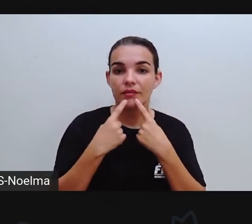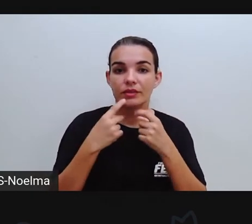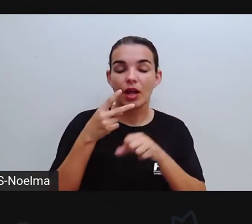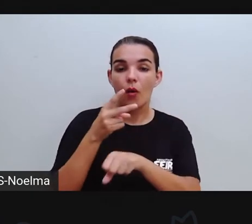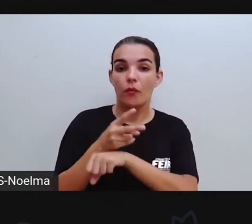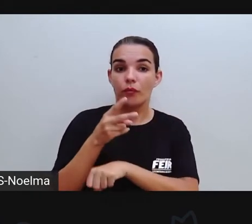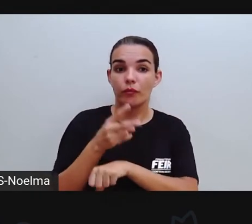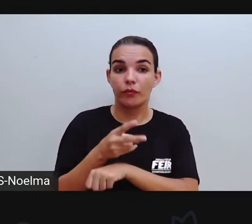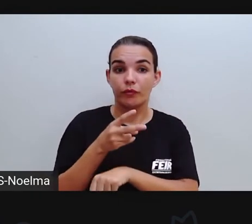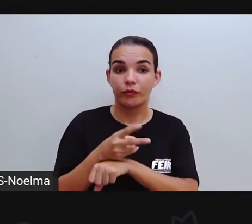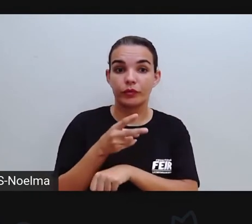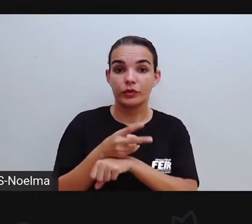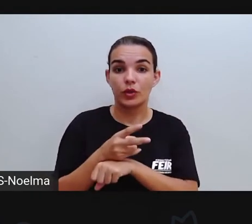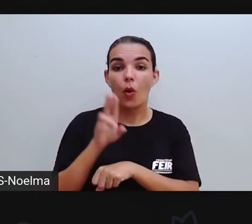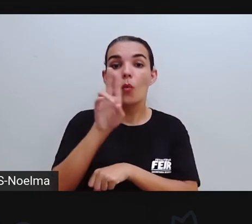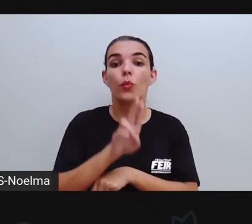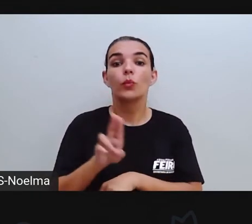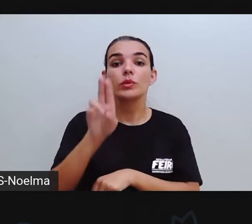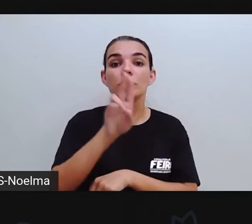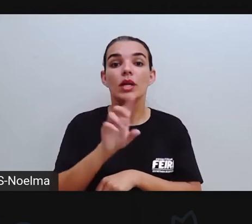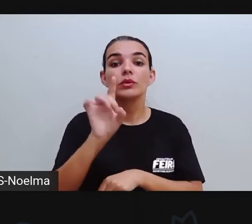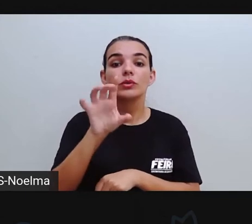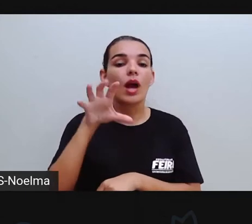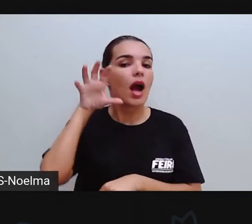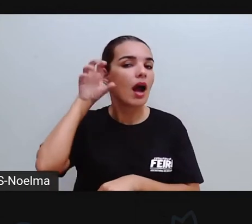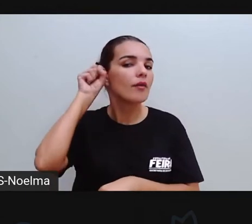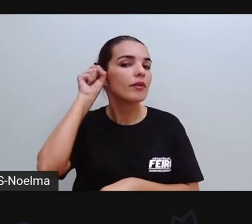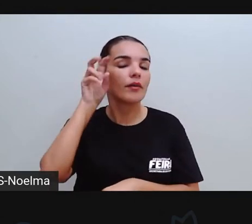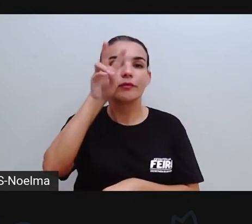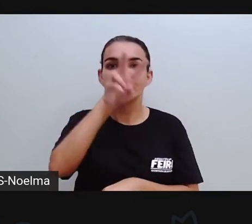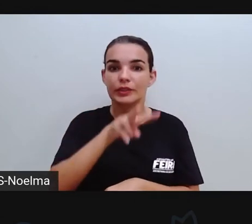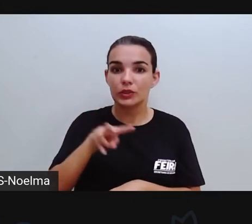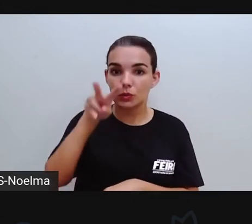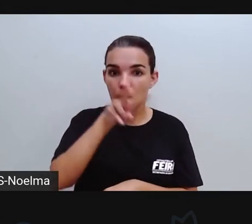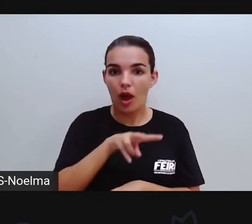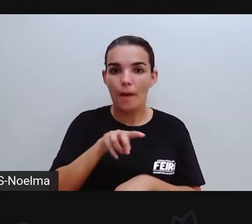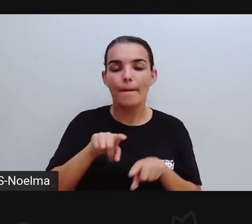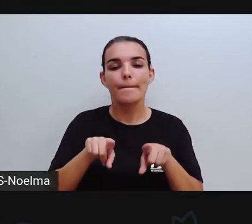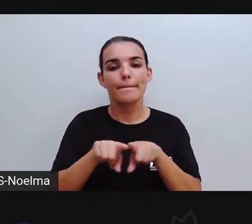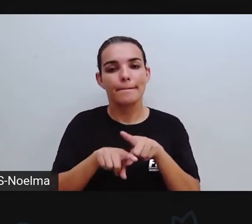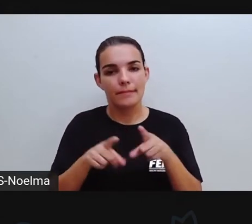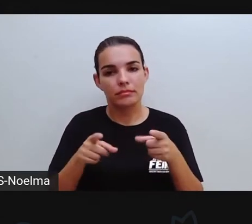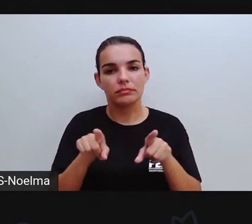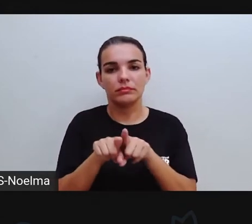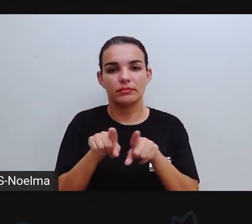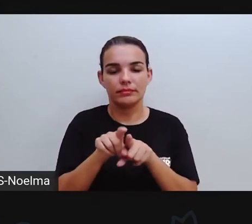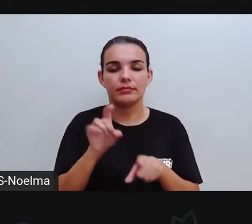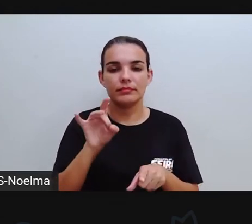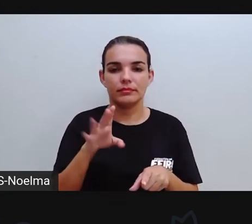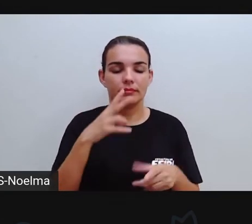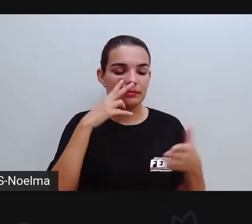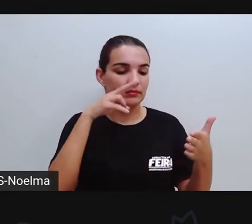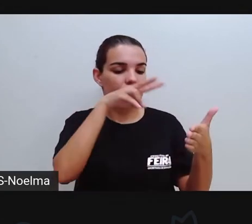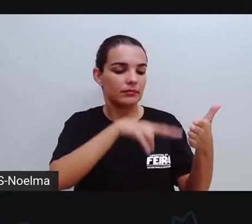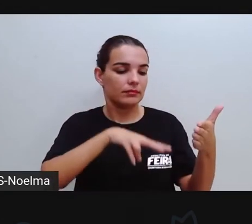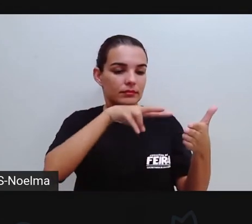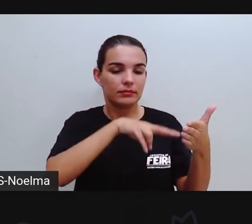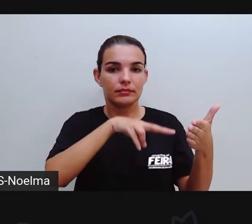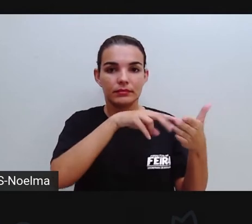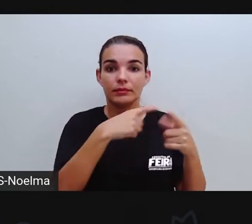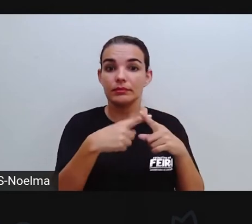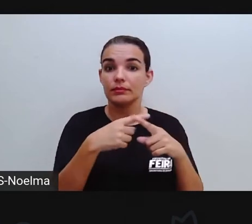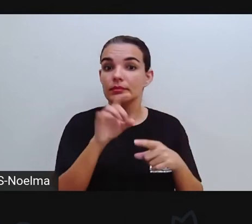vídeo, utilizando recursos audiovisuais, mas a gente tem entrevista aqui só usando recursos visuais. Então,